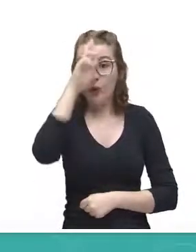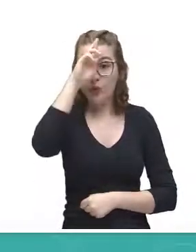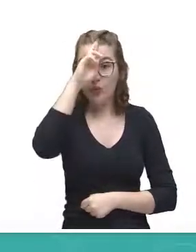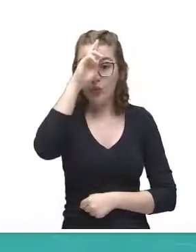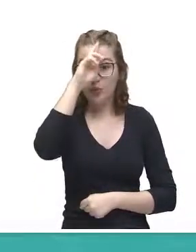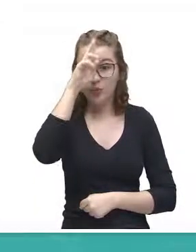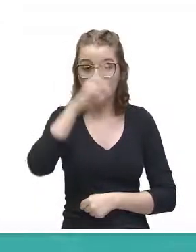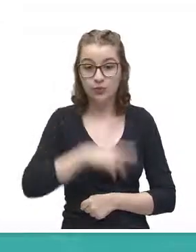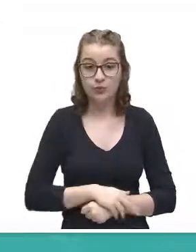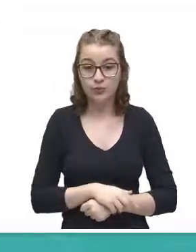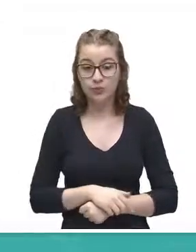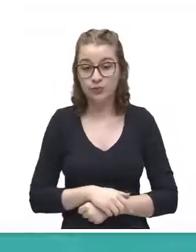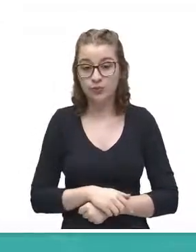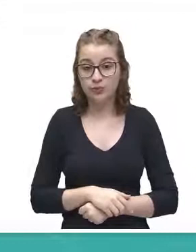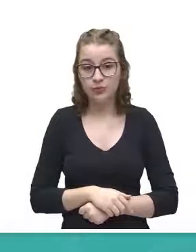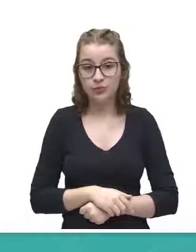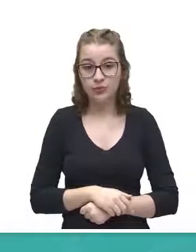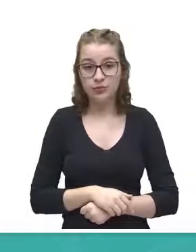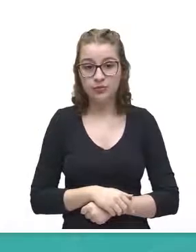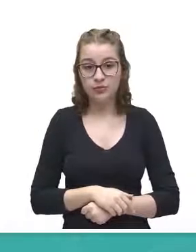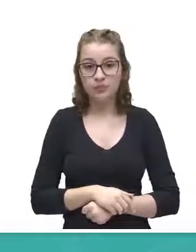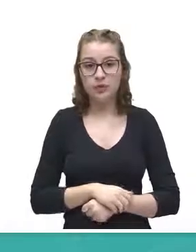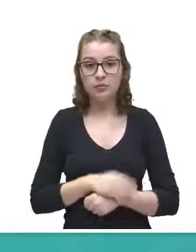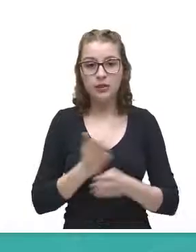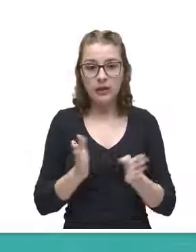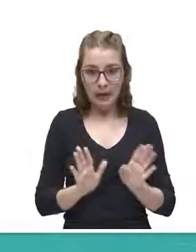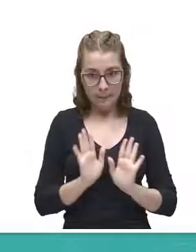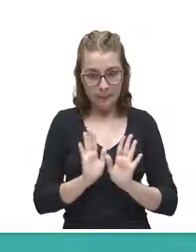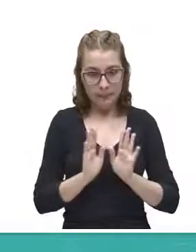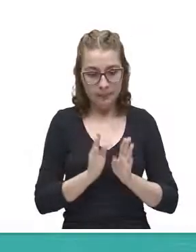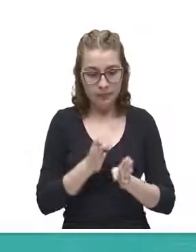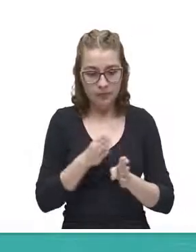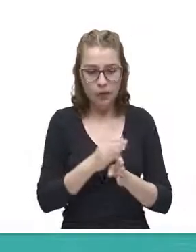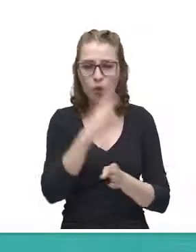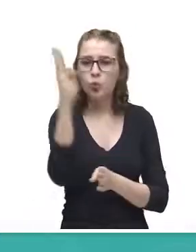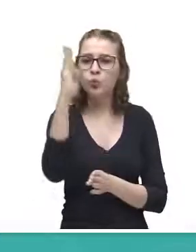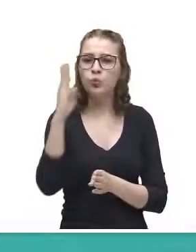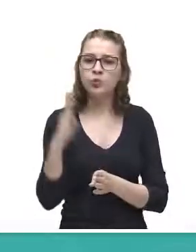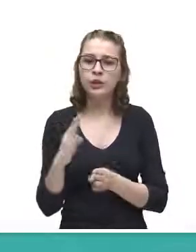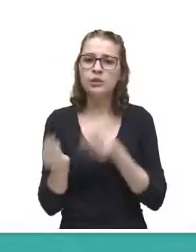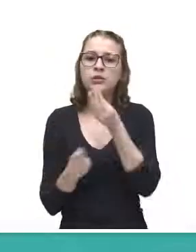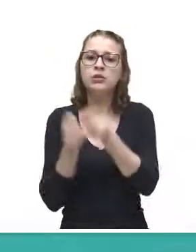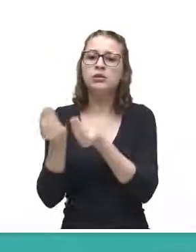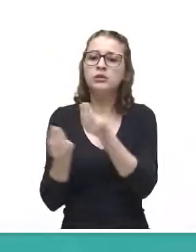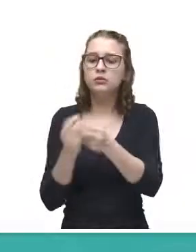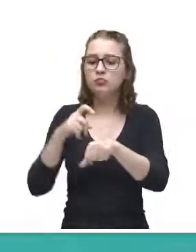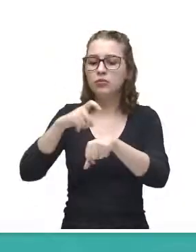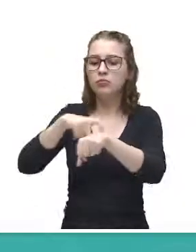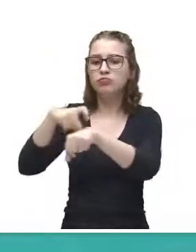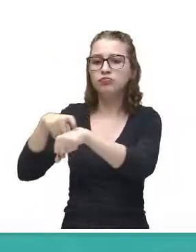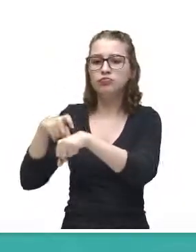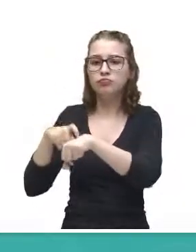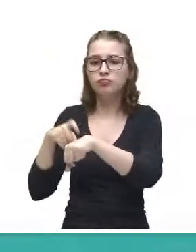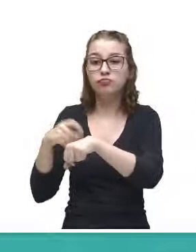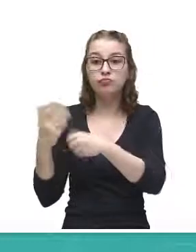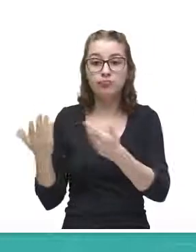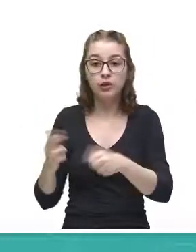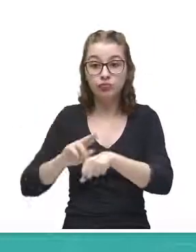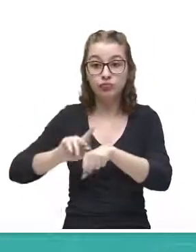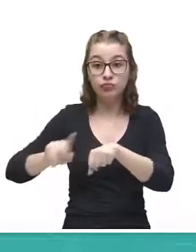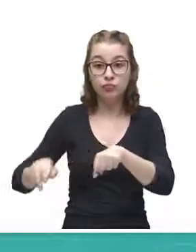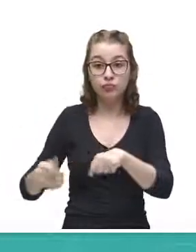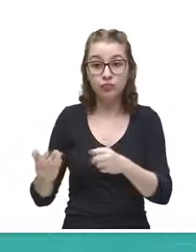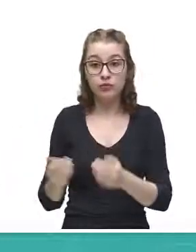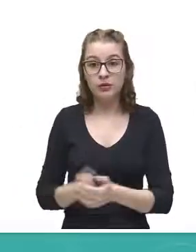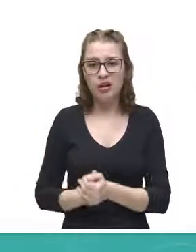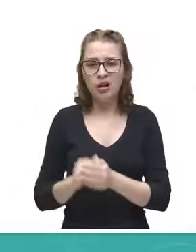vai observar também isso. Mas e no Brasil? Como é que ocorre esse fuso horário no nosso país? No nosso país, gente, como ele é